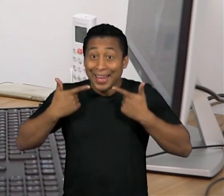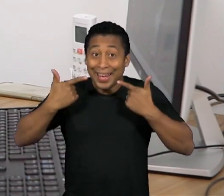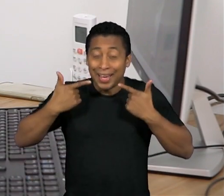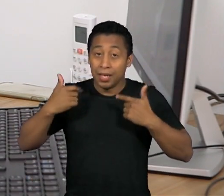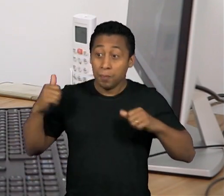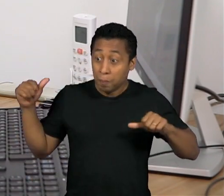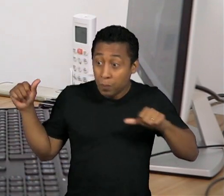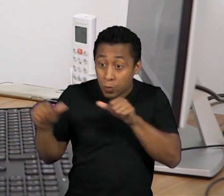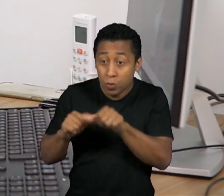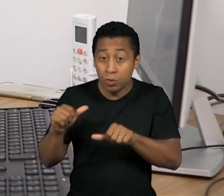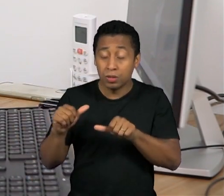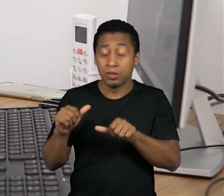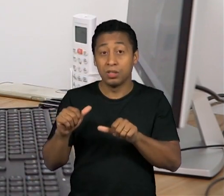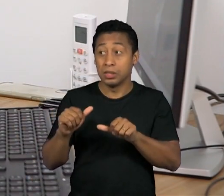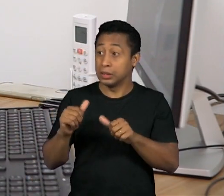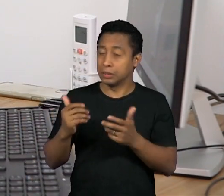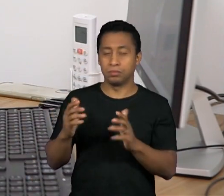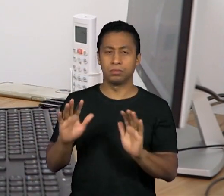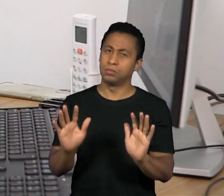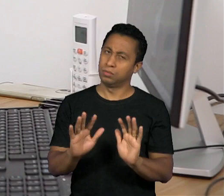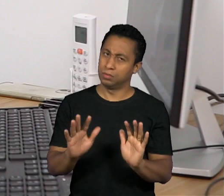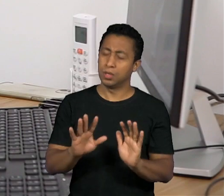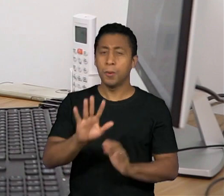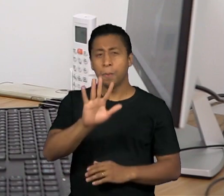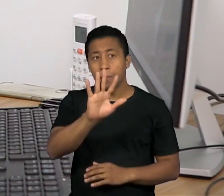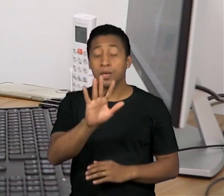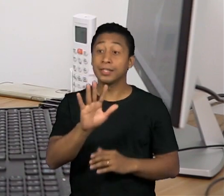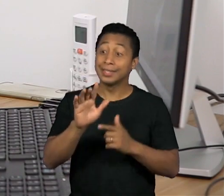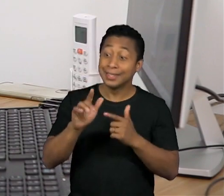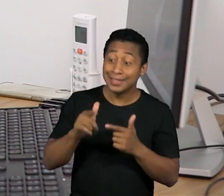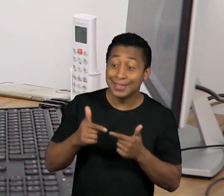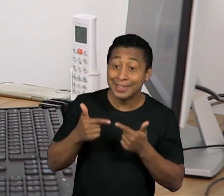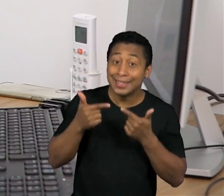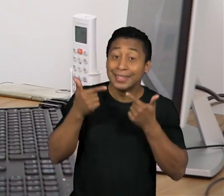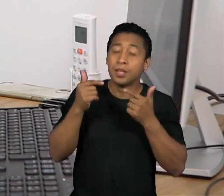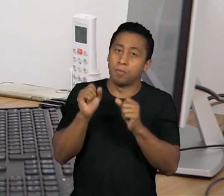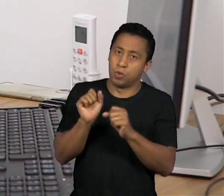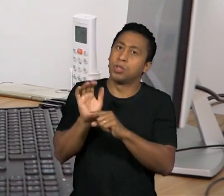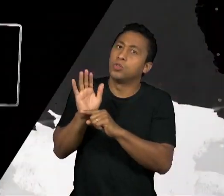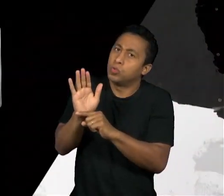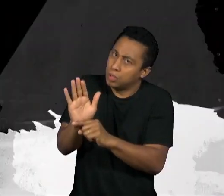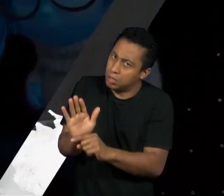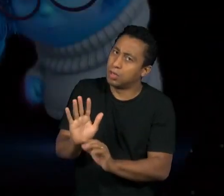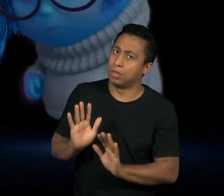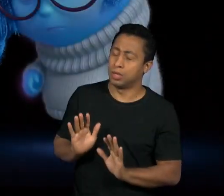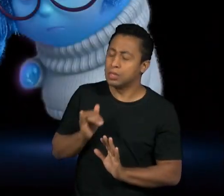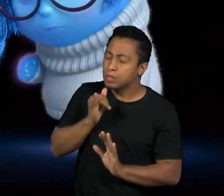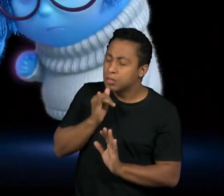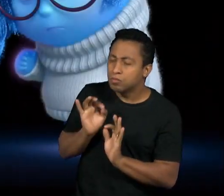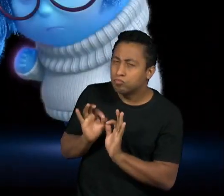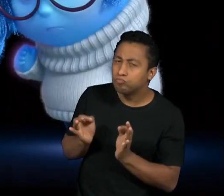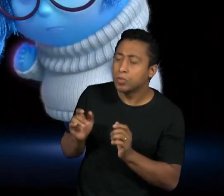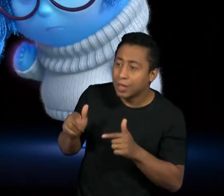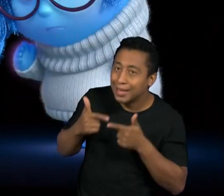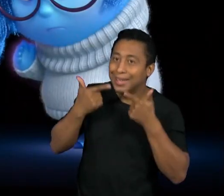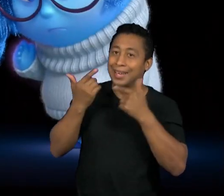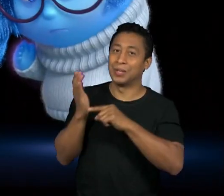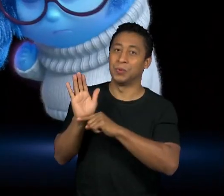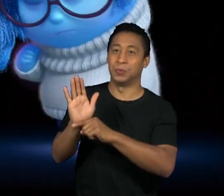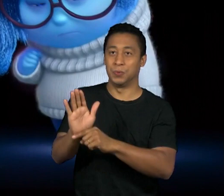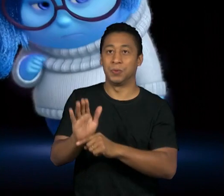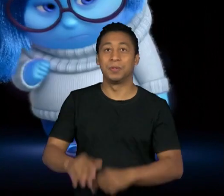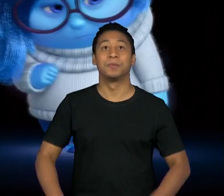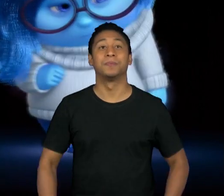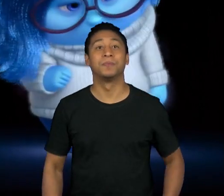Mas a gente sabe que isso pode ajudar em situações menos intensas. Só alegria. Essa é a tristeza. Esse